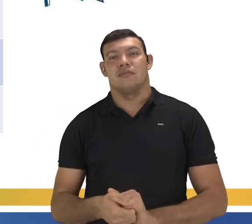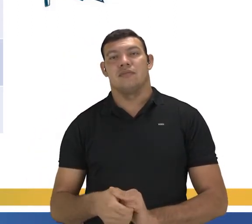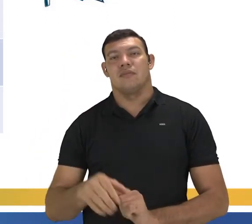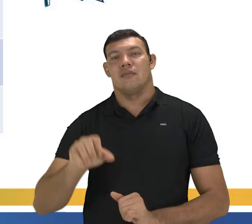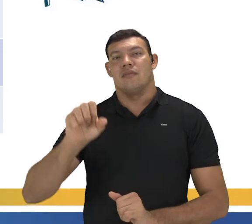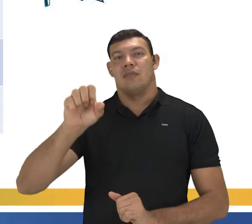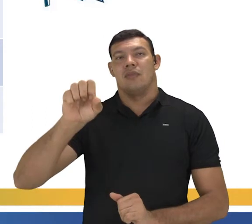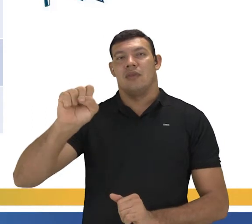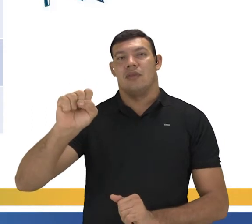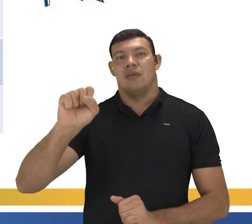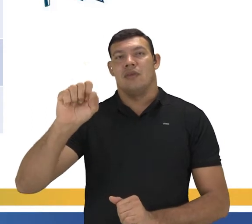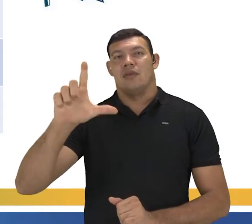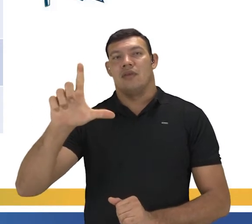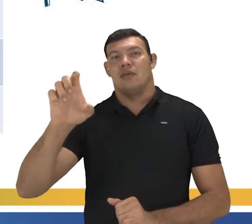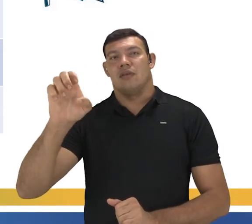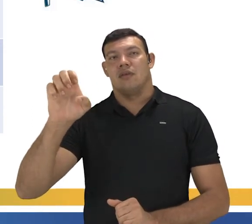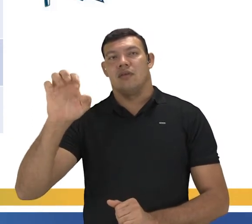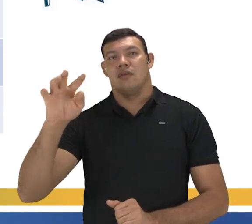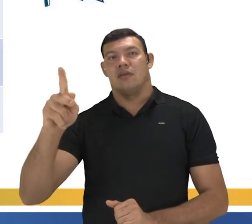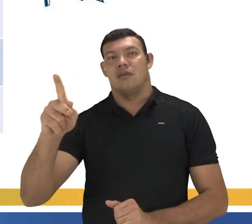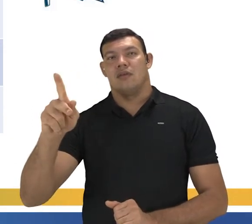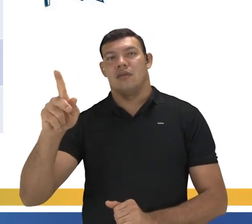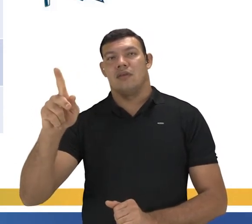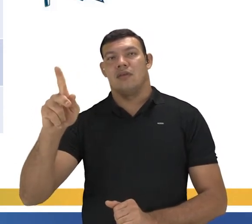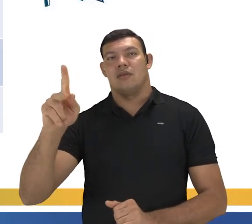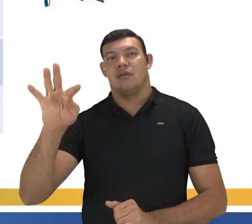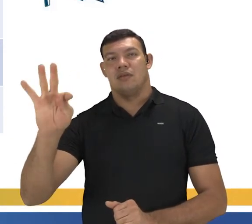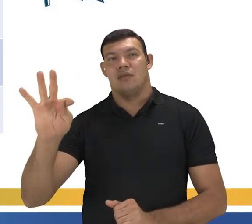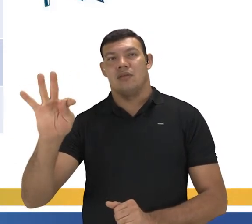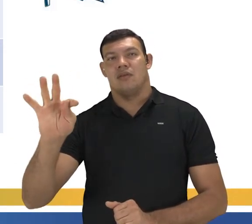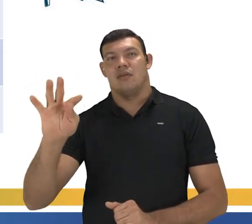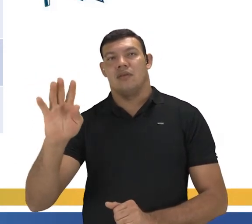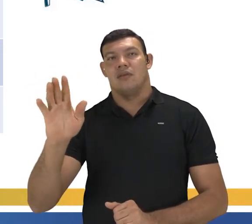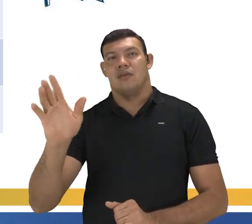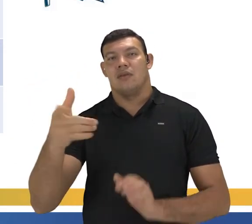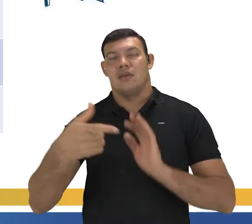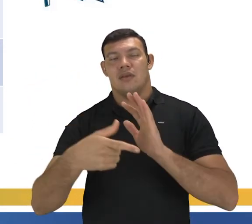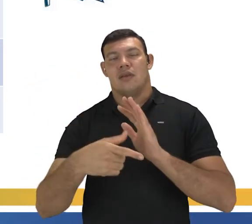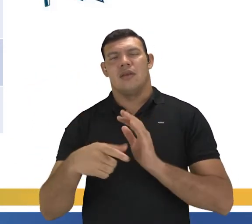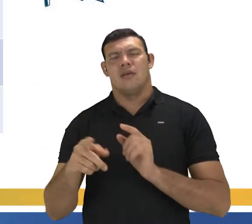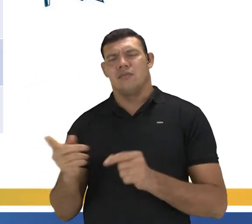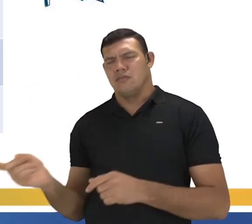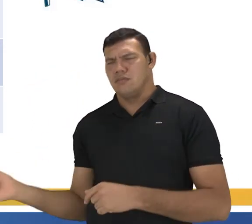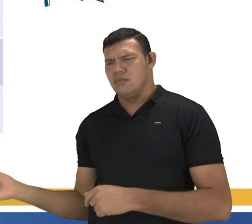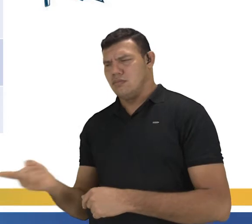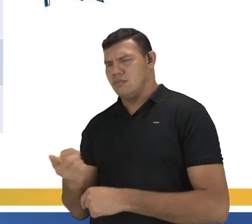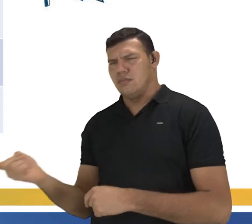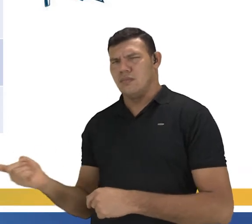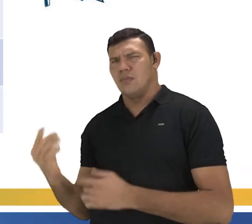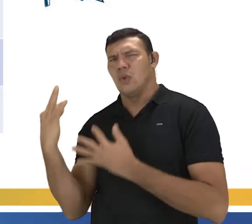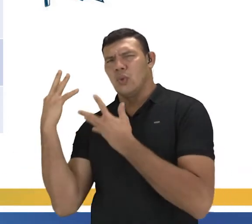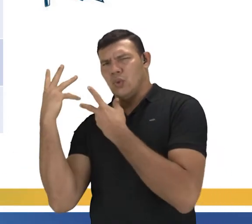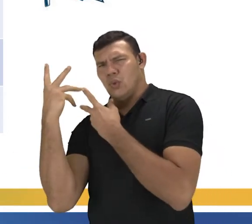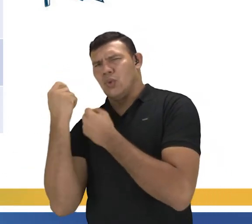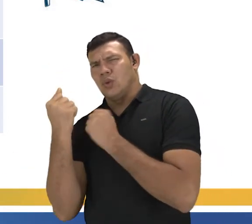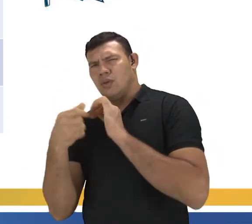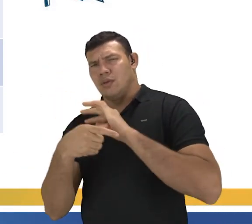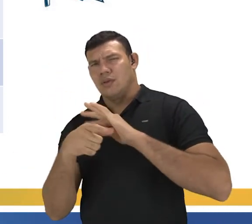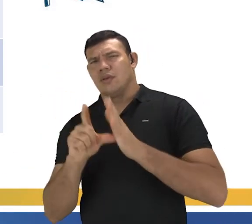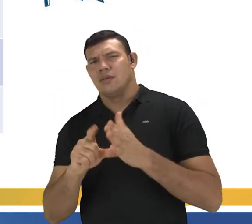na principal before está com alguém estar eles tinham dormido antes do jogo tive mal começar o quem